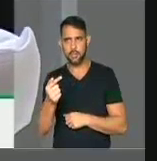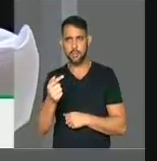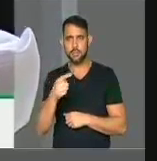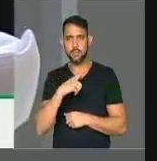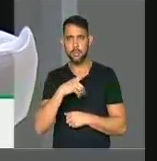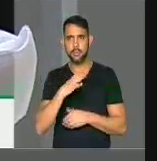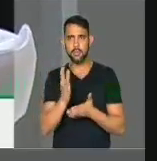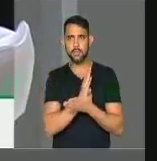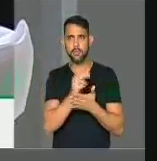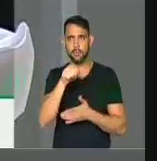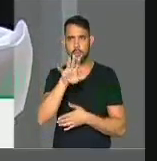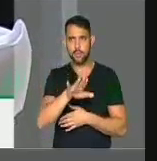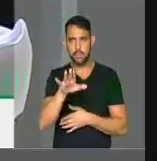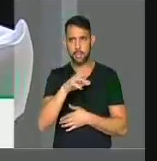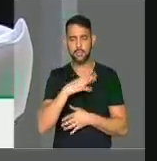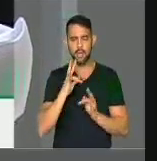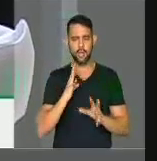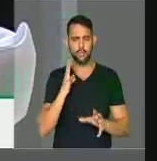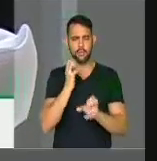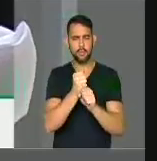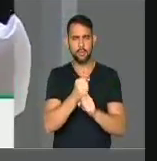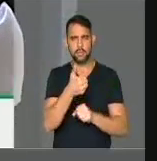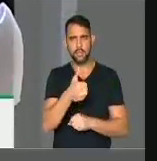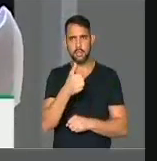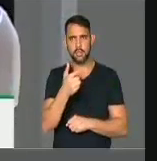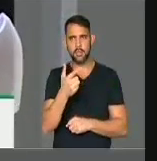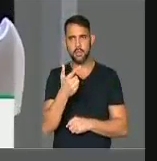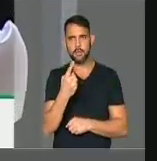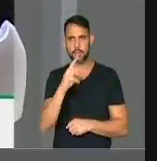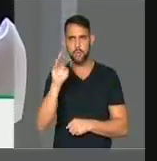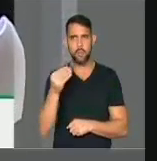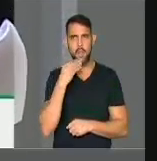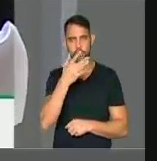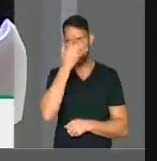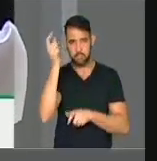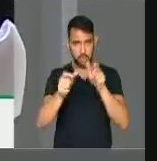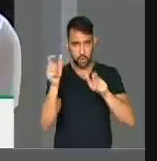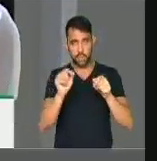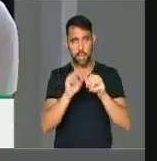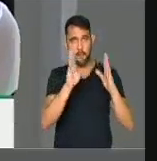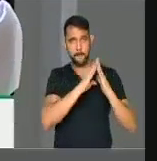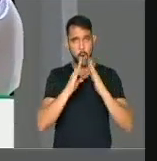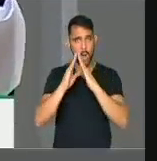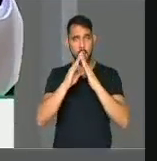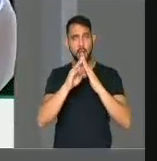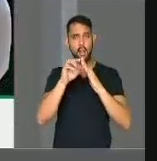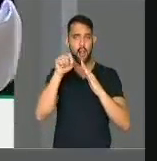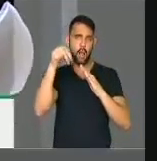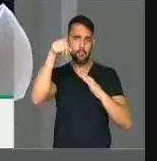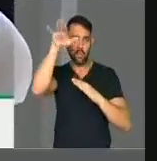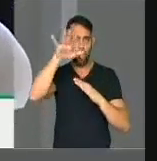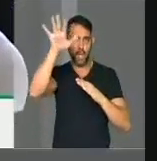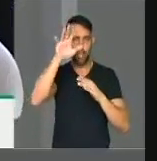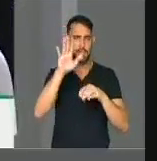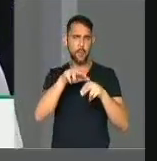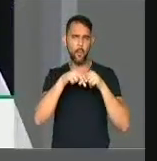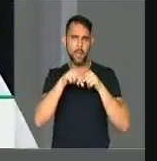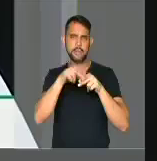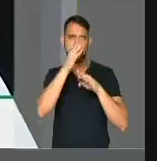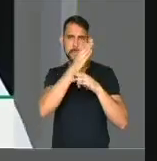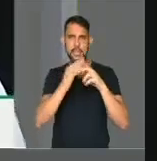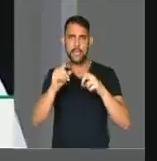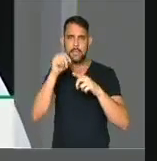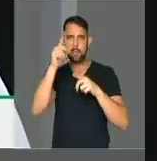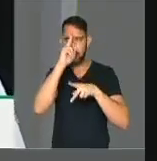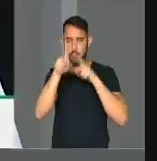1.793 cidades ao todo nordestino. Ao todo, são cerca de 21 milhões de pessoas que moram no semiárido. É quase